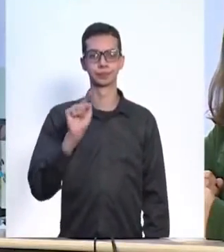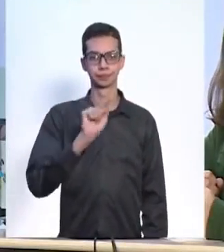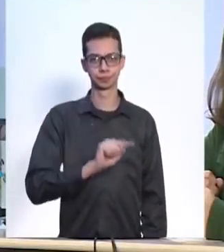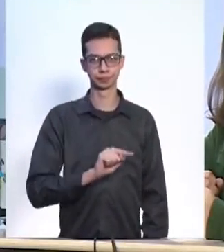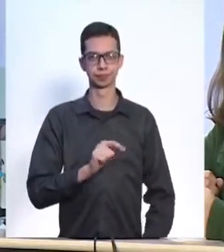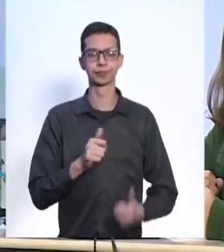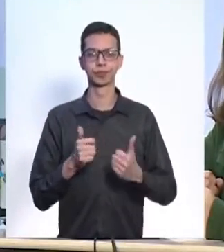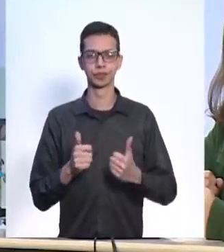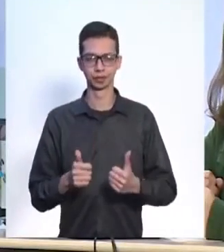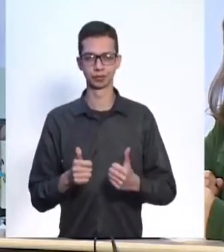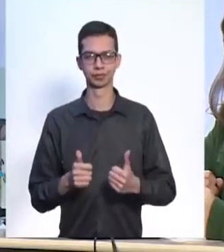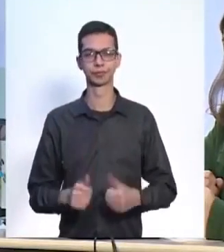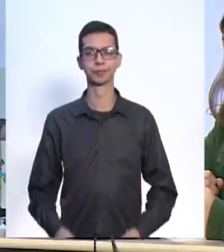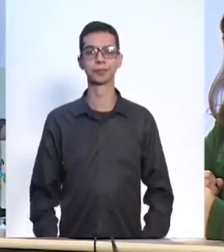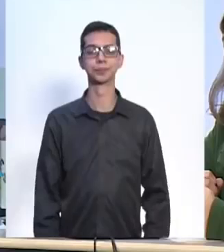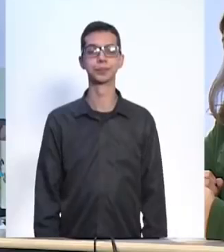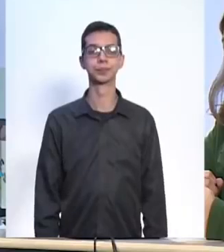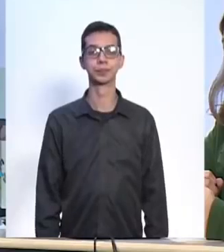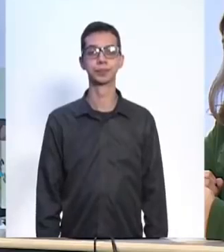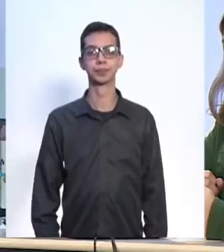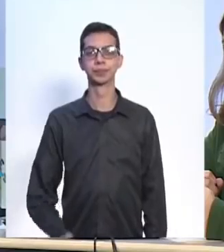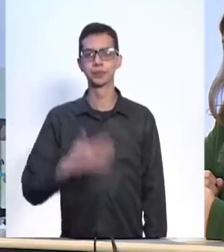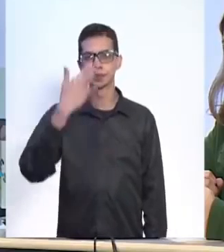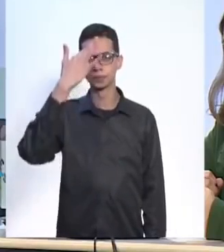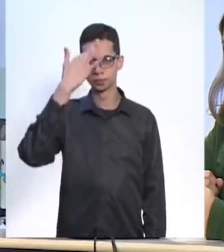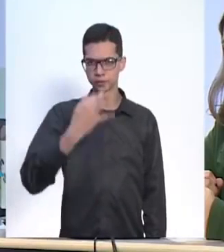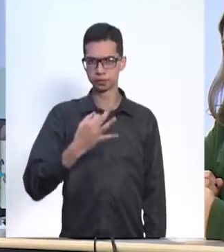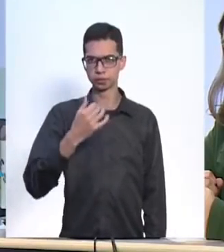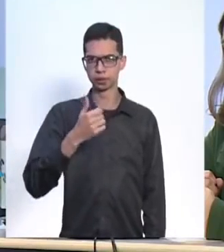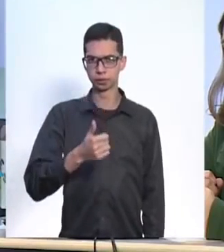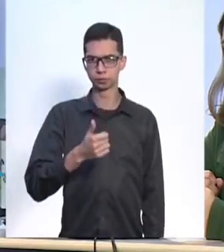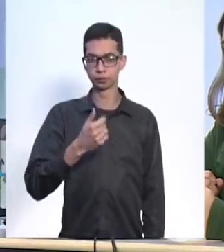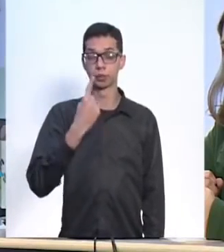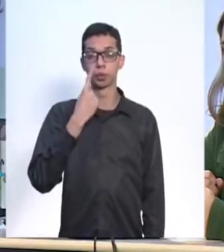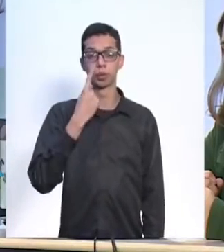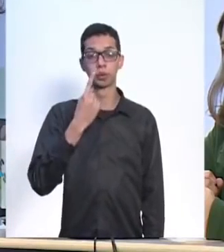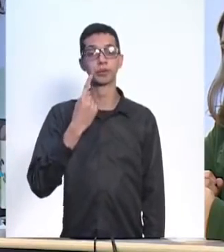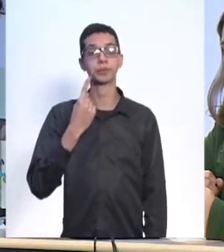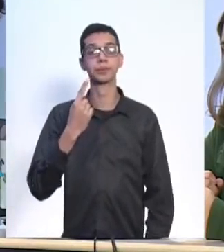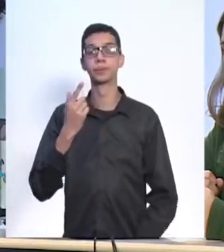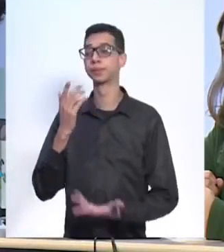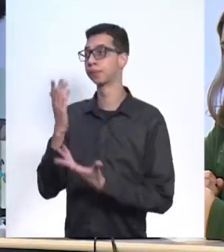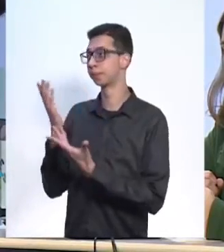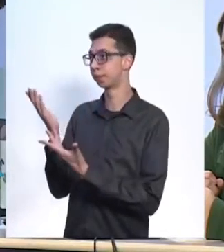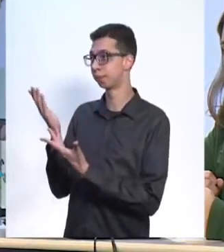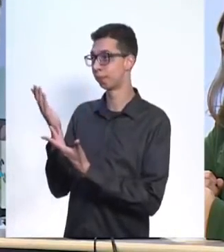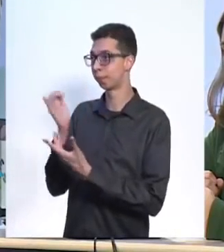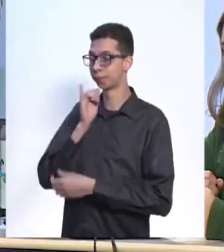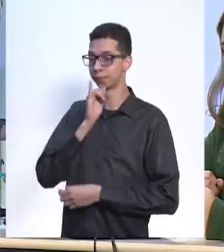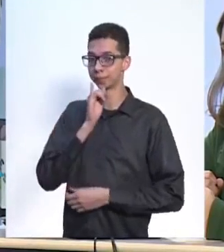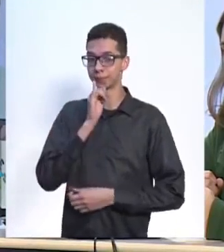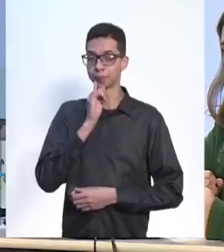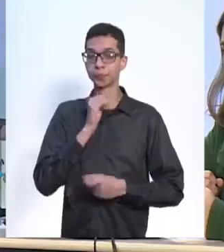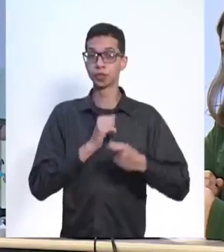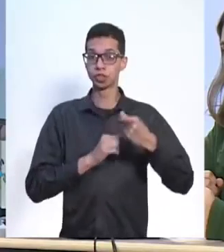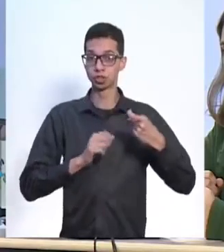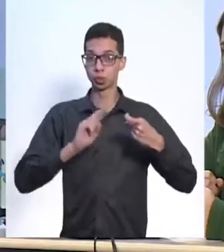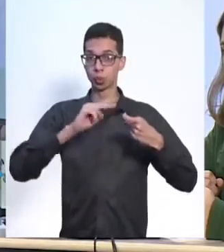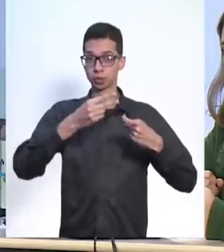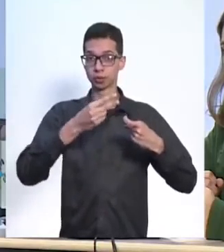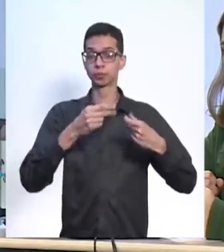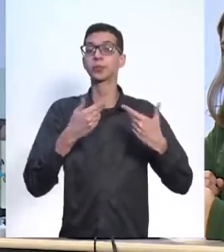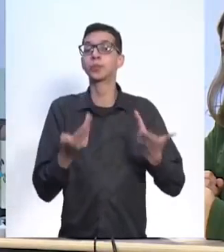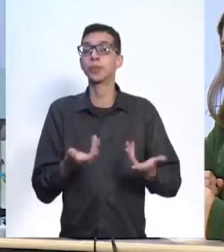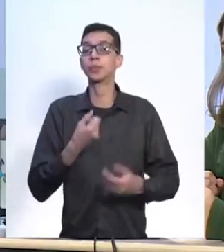para baixo. Você entendeu isso? Então, olha, eu olho o número que acompanha x ao quadrado. Se ele